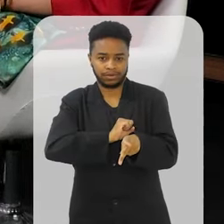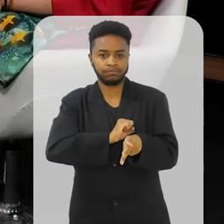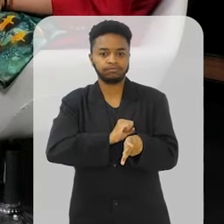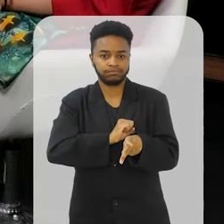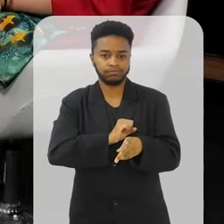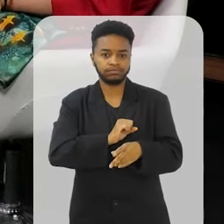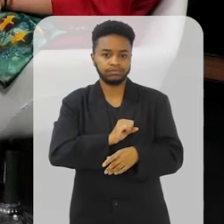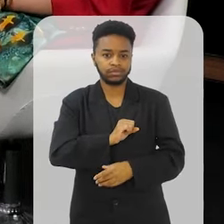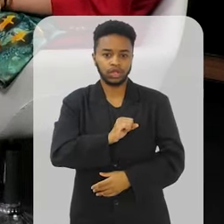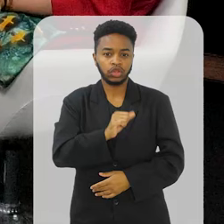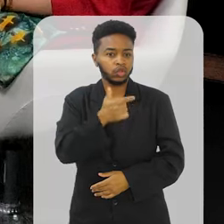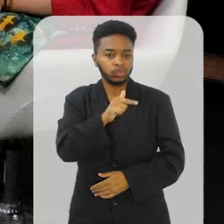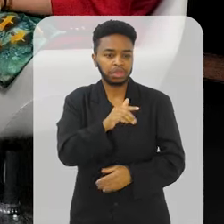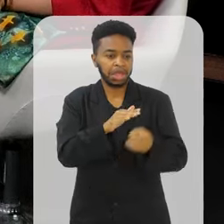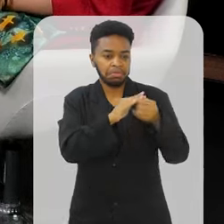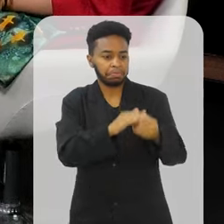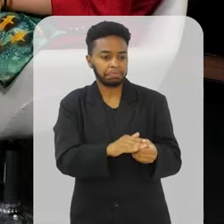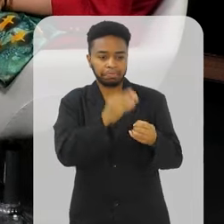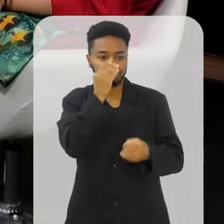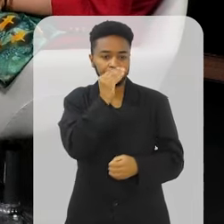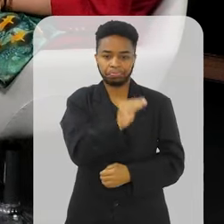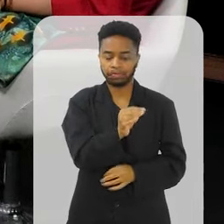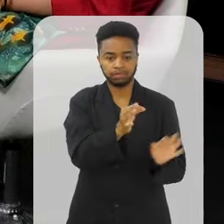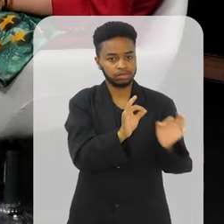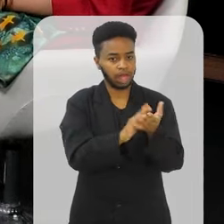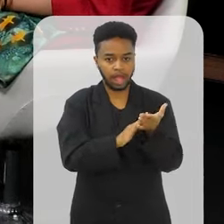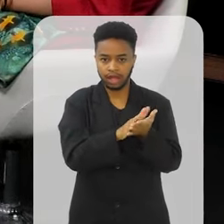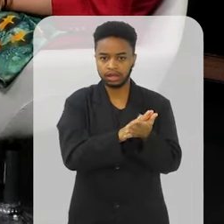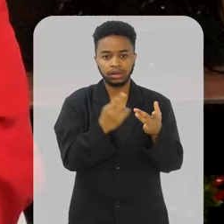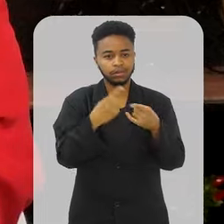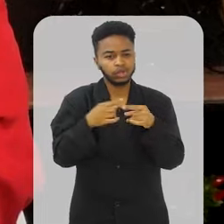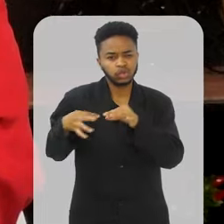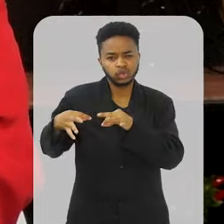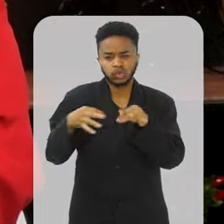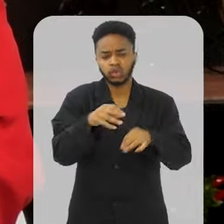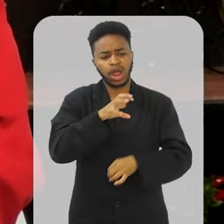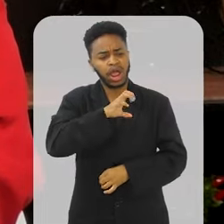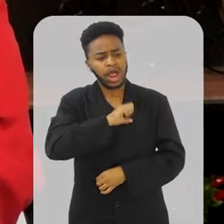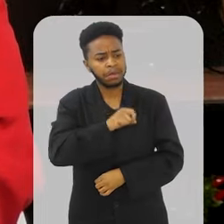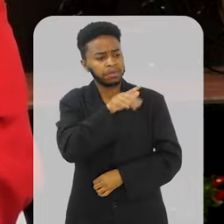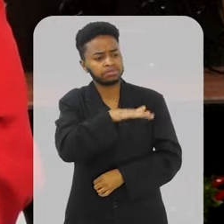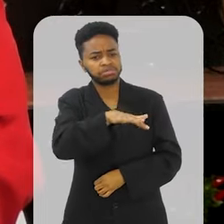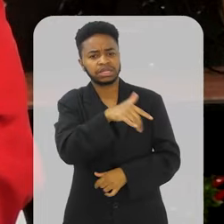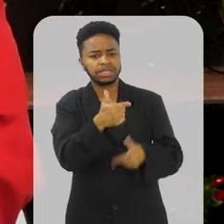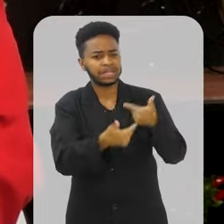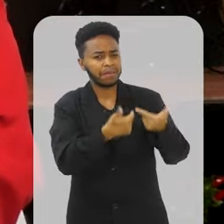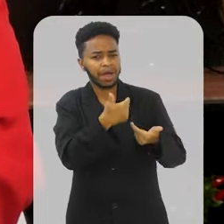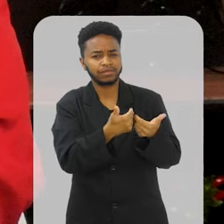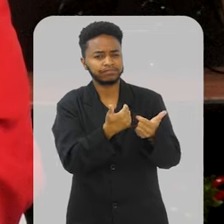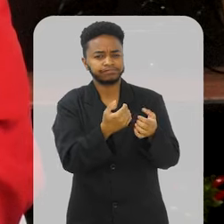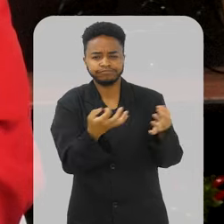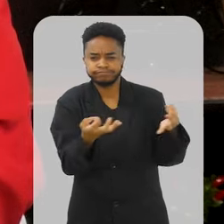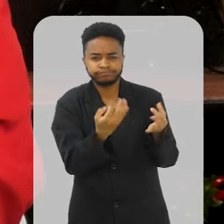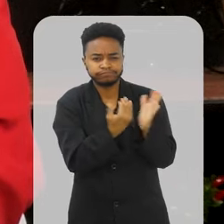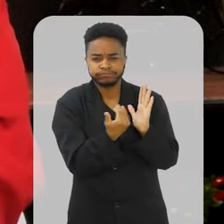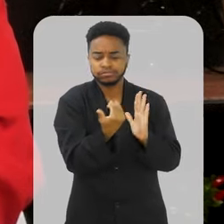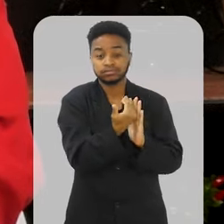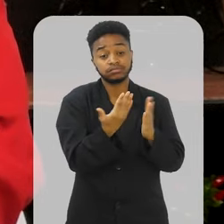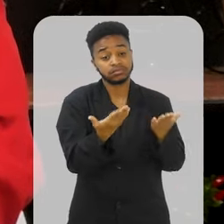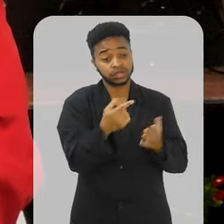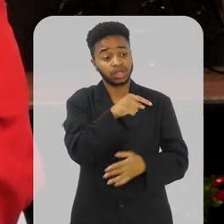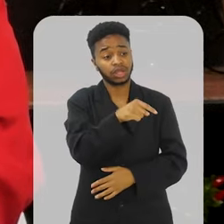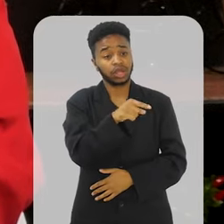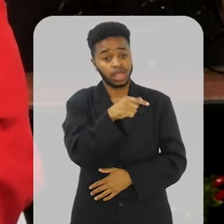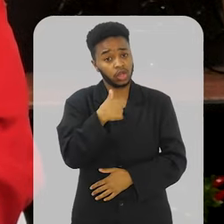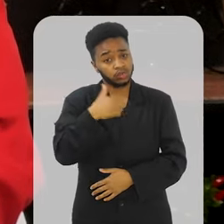adora não tem recriminação muito pelo contrário trabalho deles é um trabalho incansável e eu